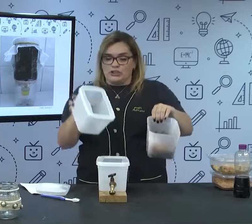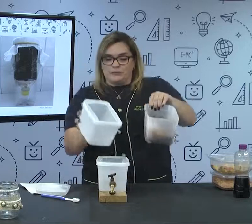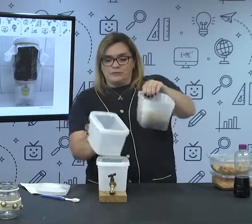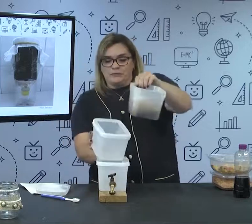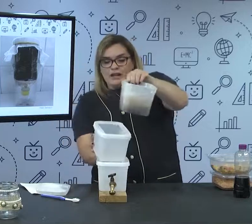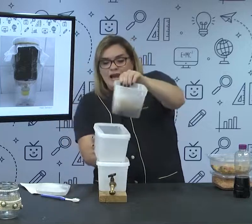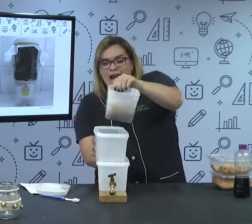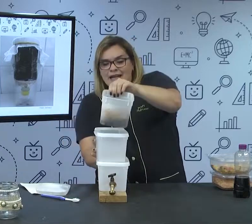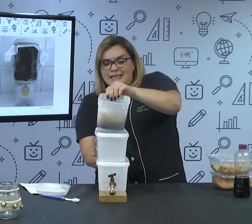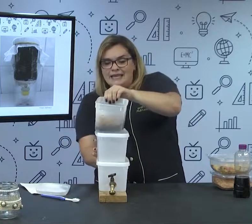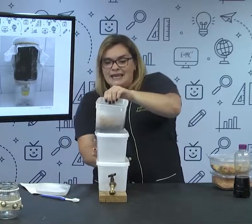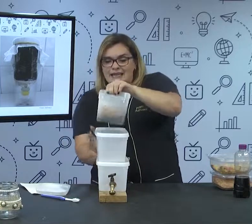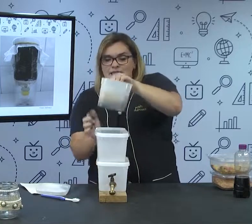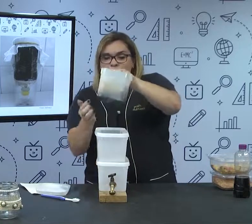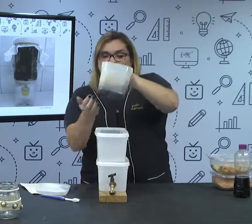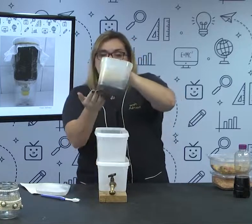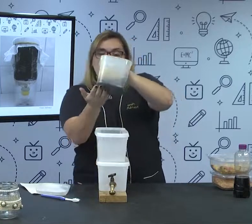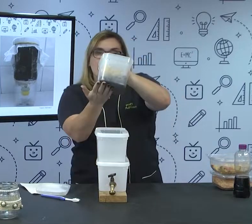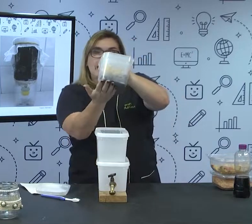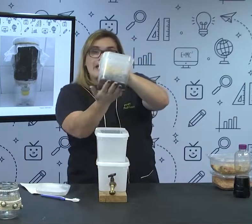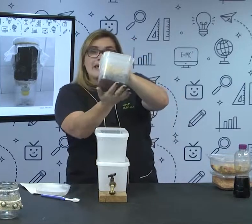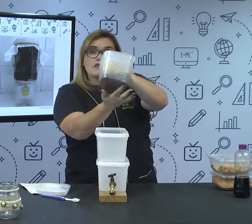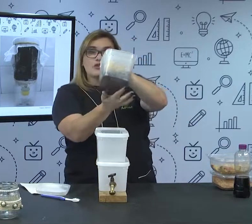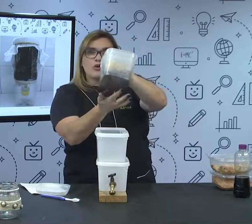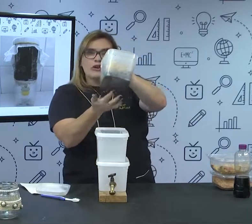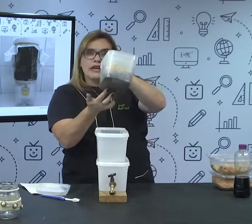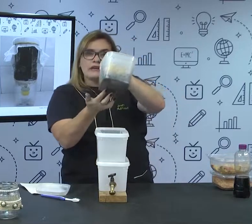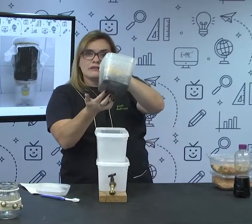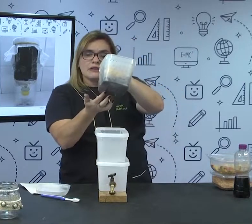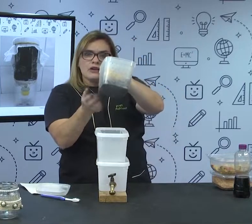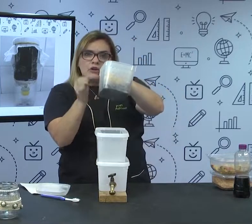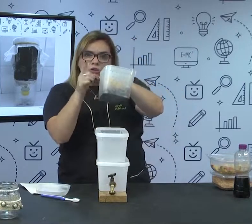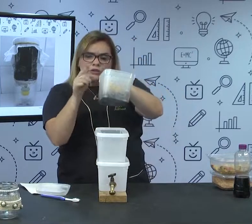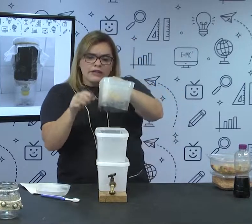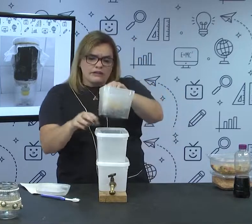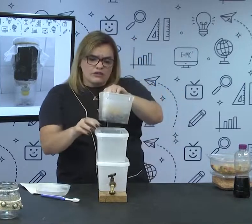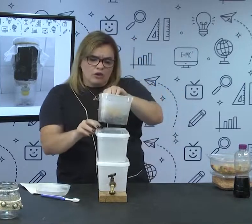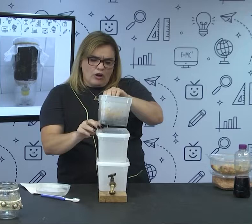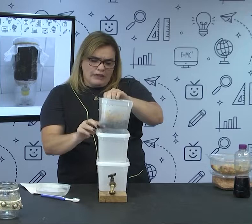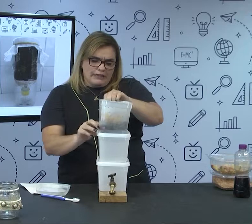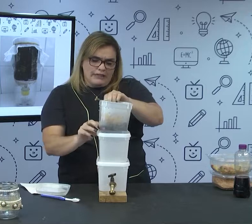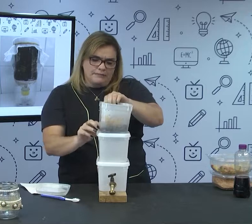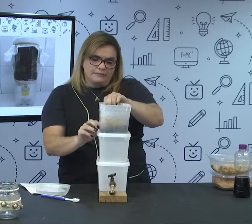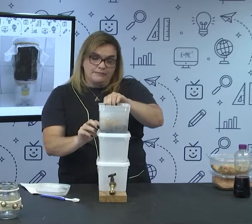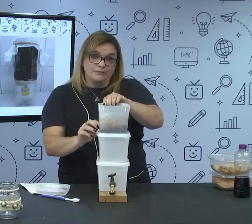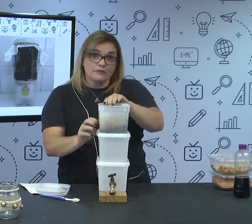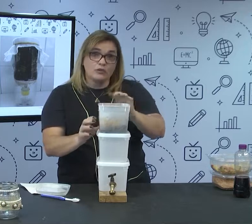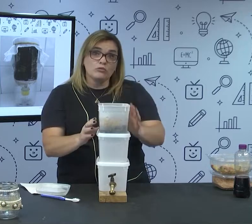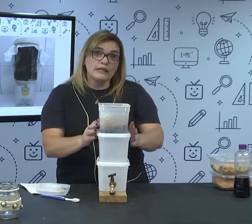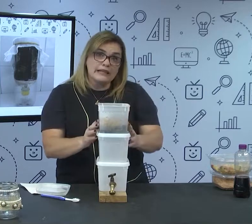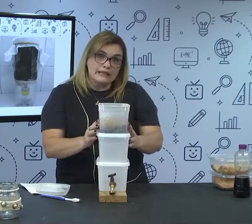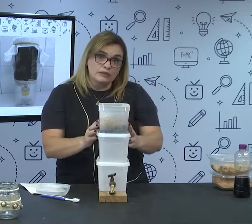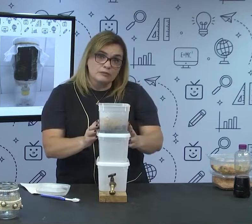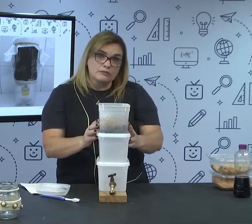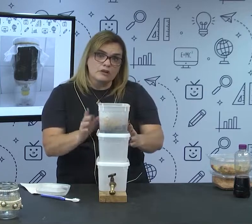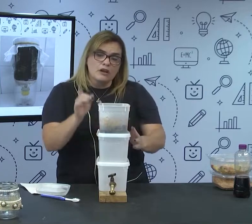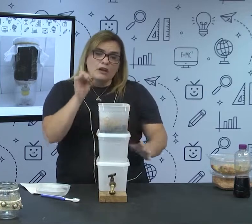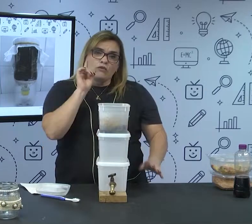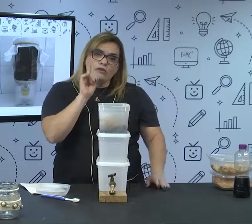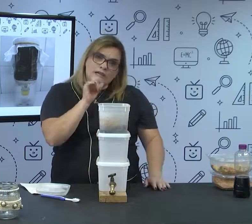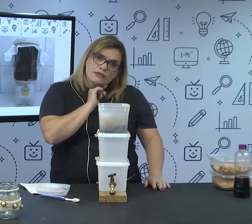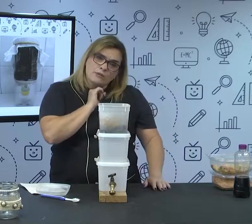neste potinho. Aqui esse potinho vai escorrer. O que que escorre aqui? Um